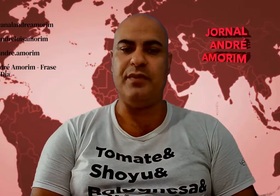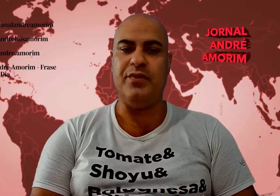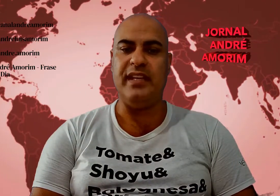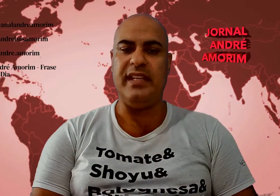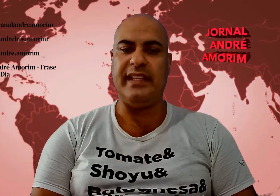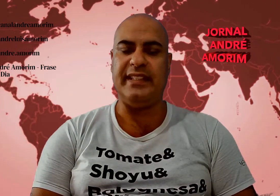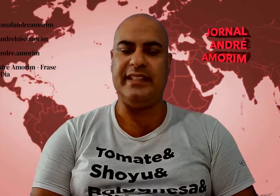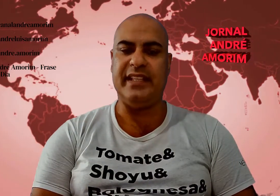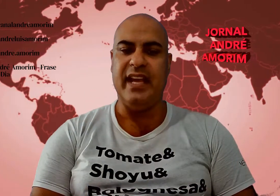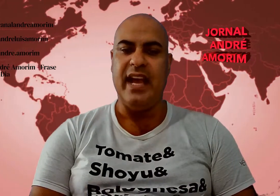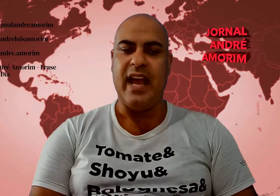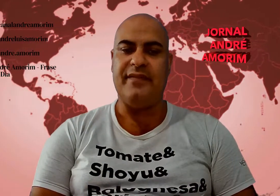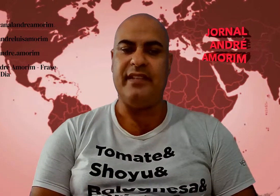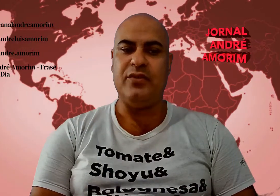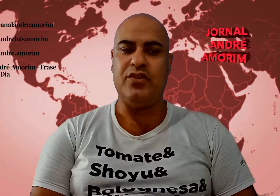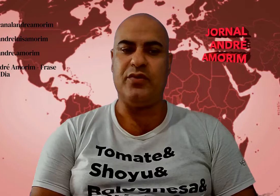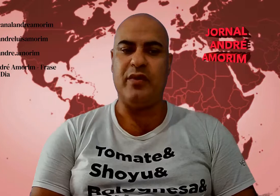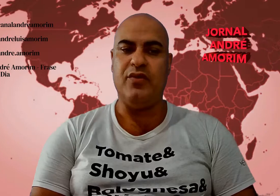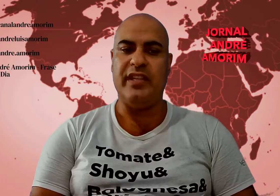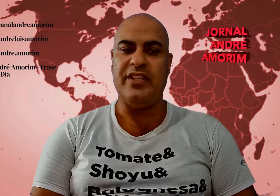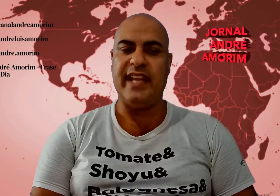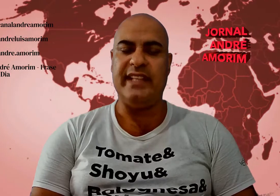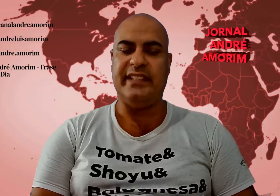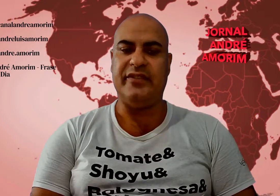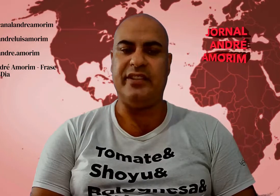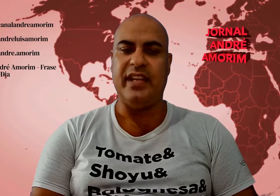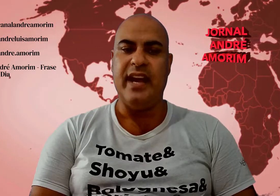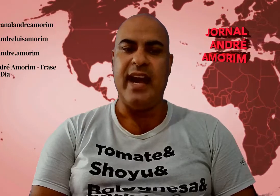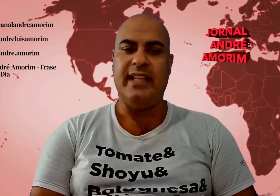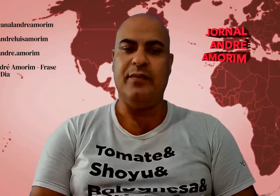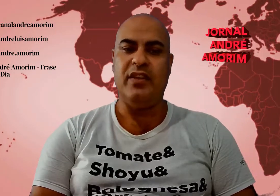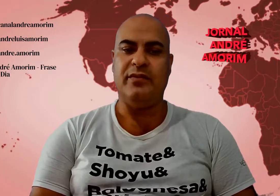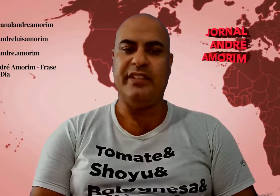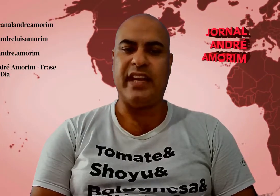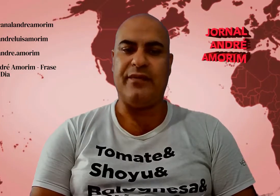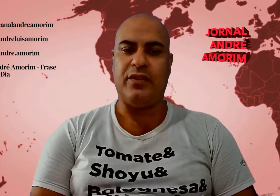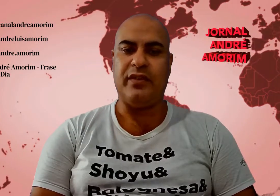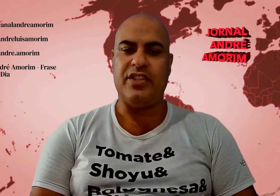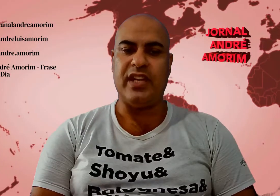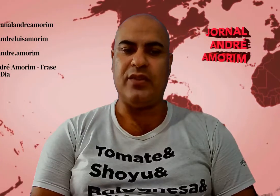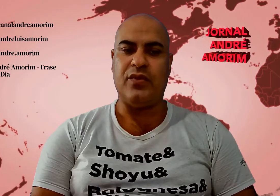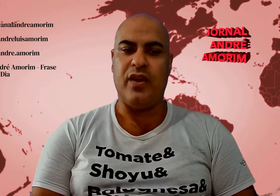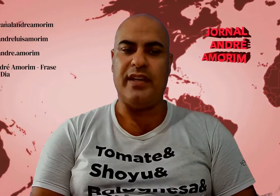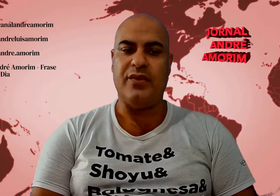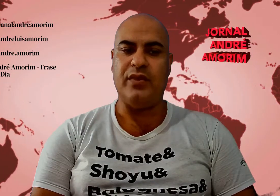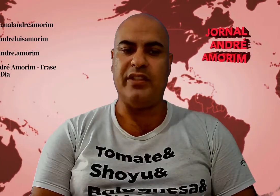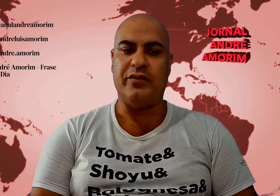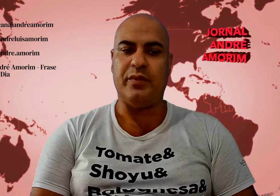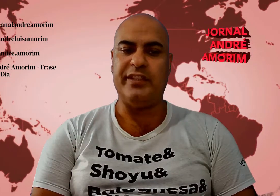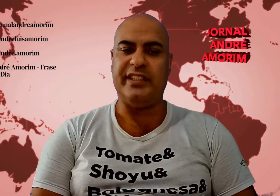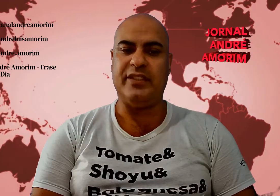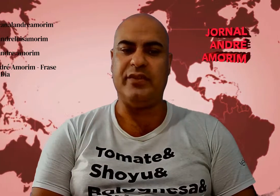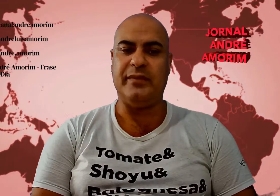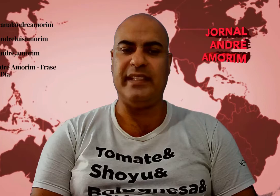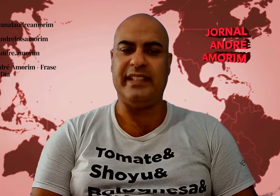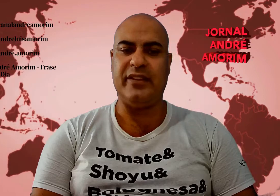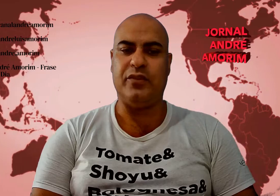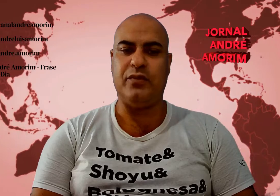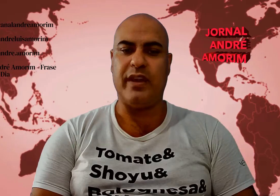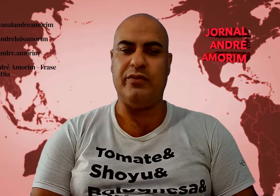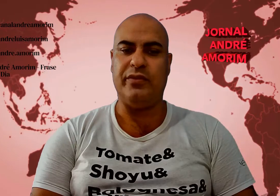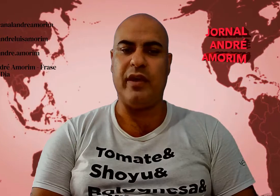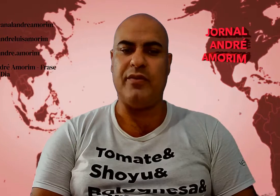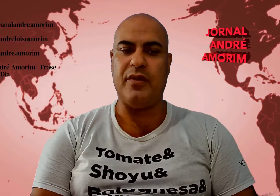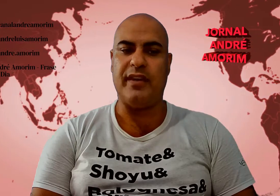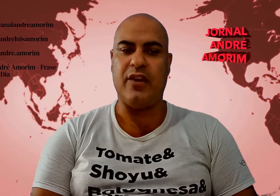a de 2013. A vida útil de uma urna é de 10 anos. A demora em mostrar a foto do candidato ocorre em urnas com processadores mais